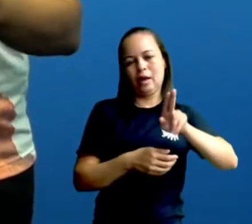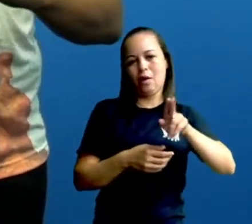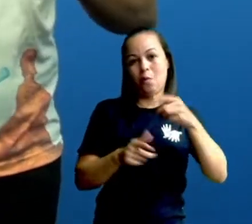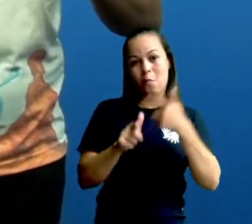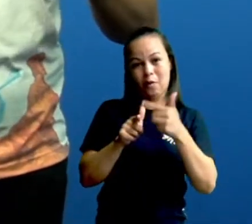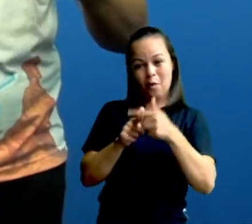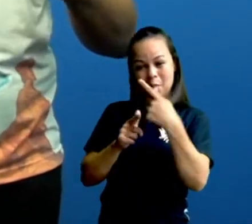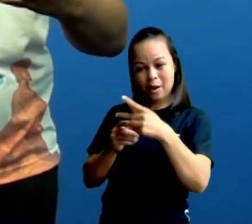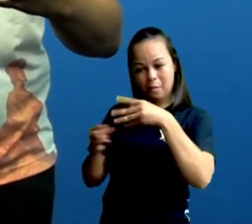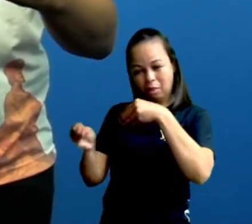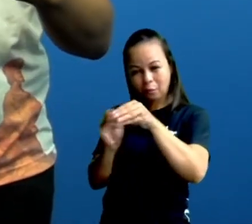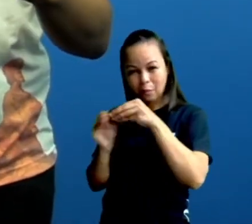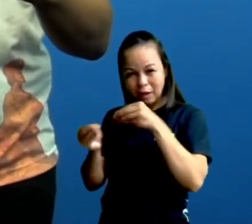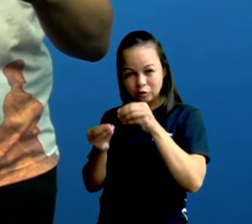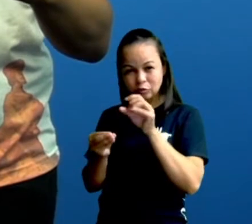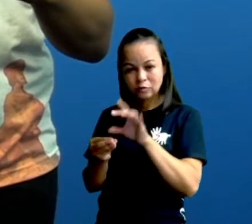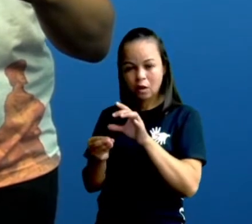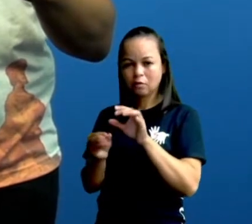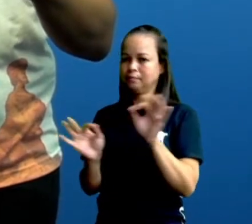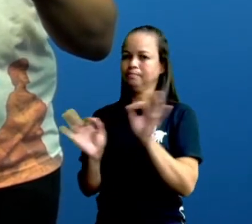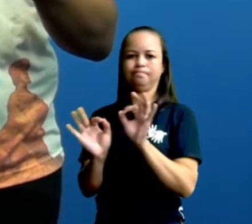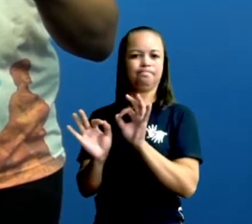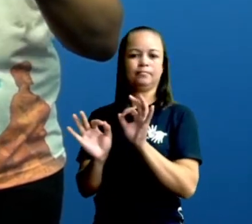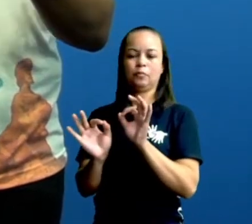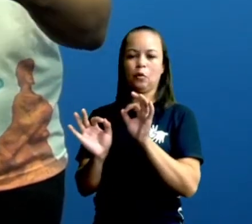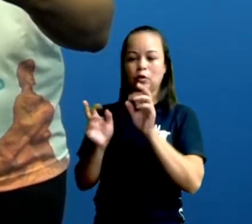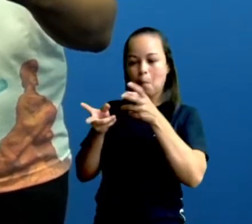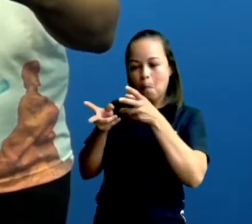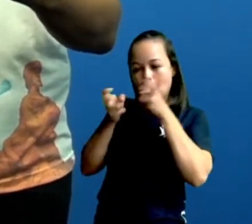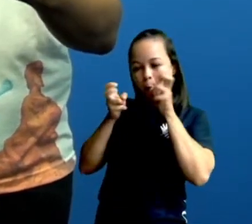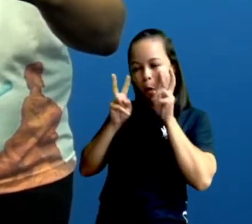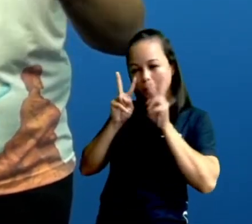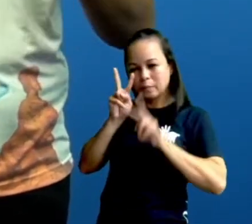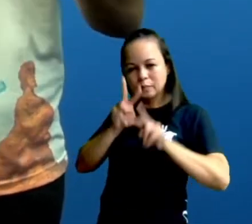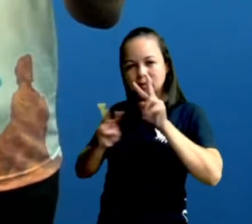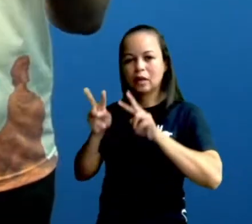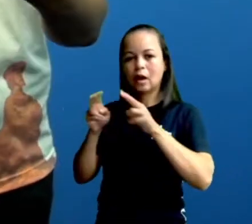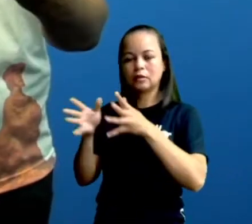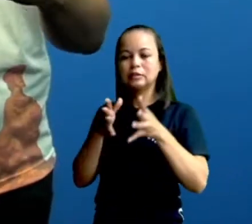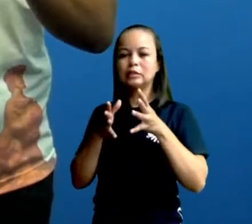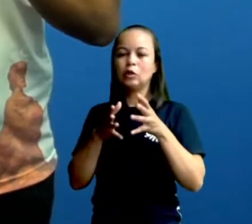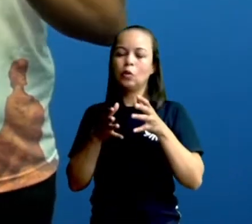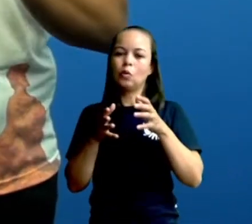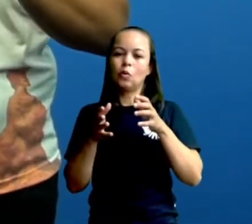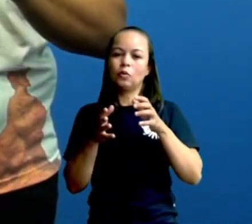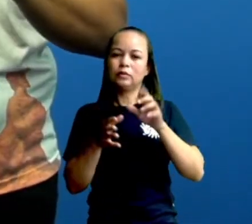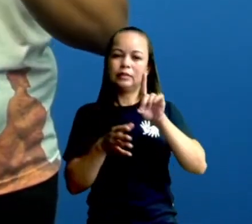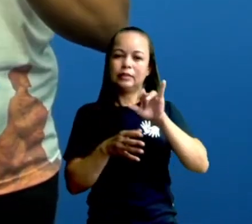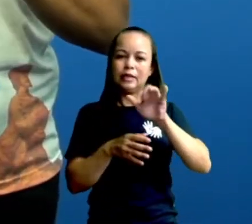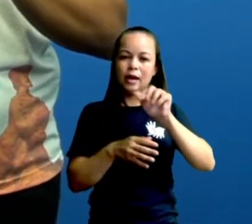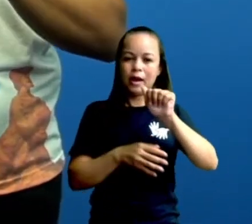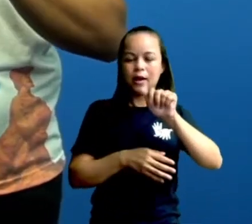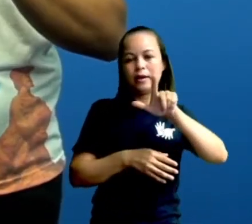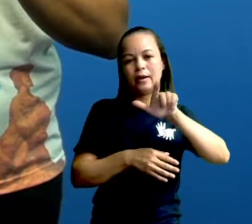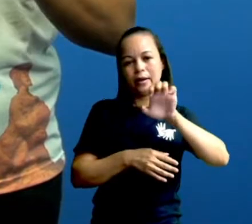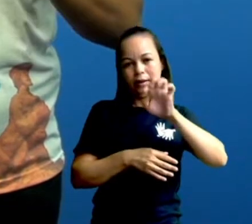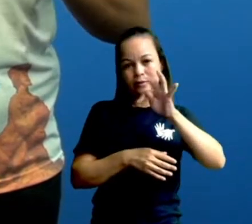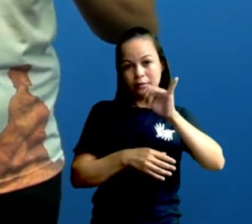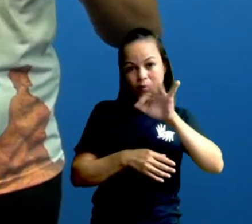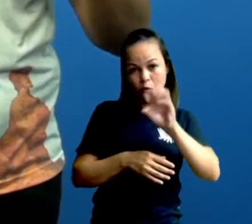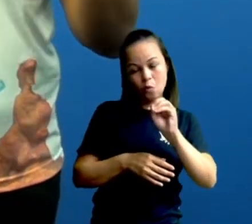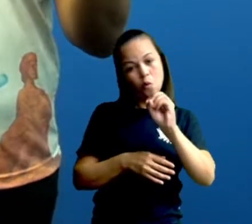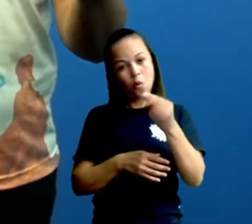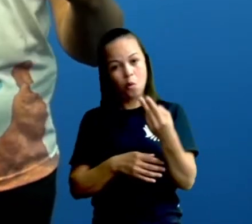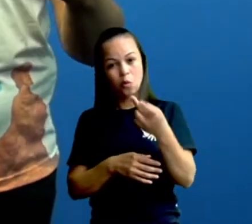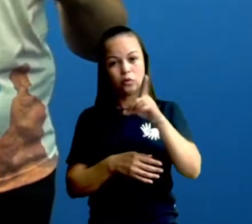si. Quando a gente para ter esse olhar dialético, como eu falei, dialógico, e acima de tudo, ter